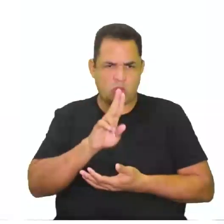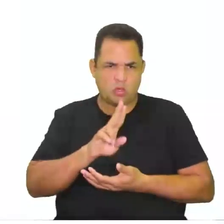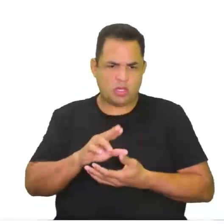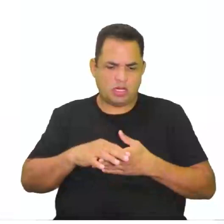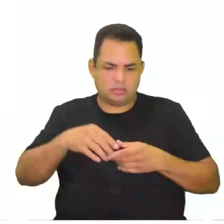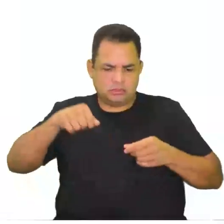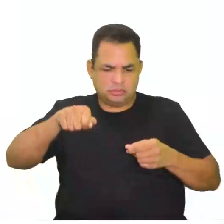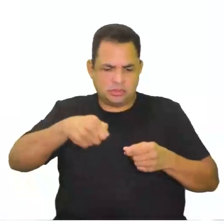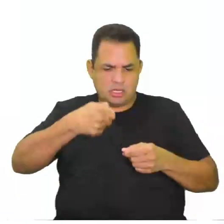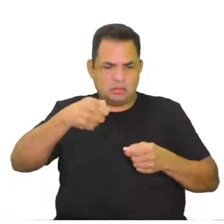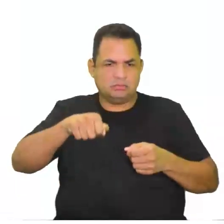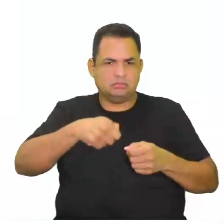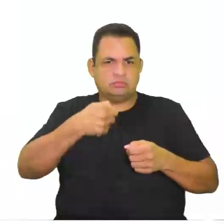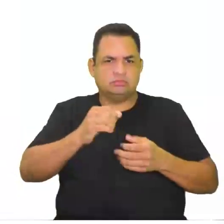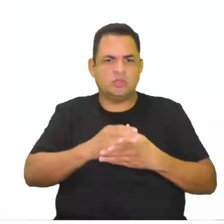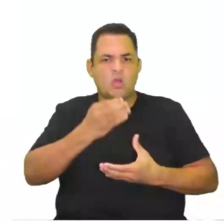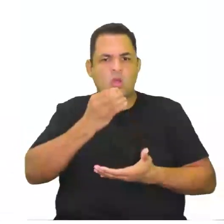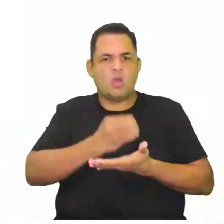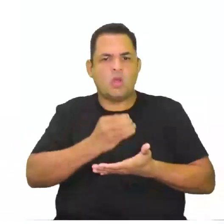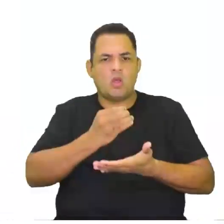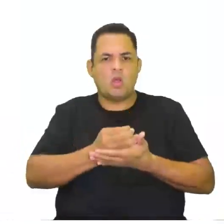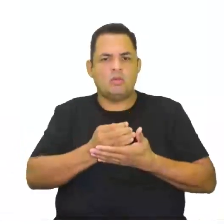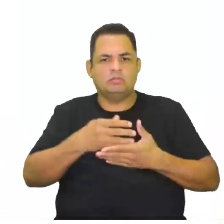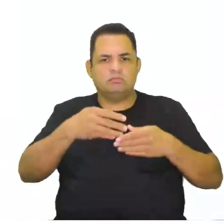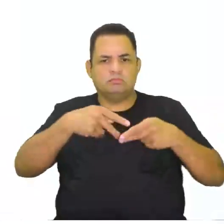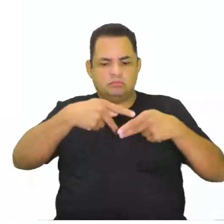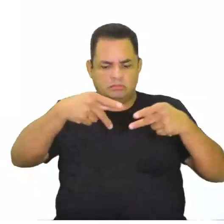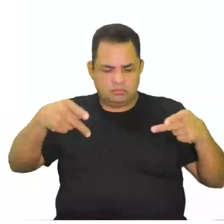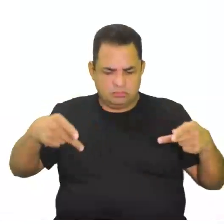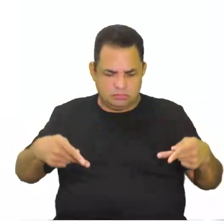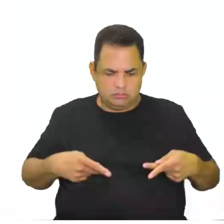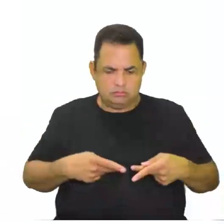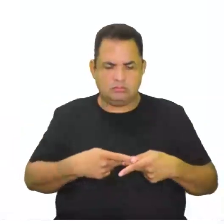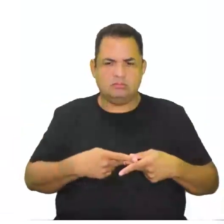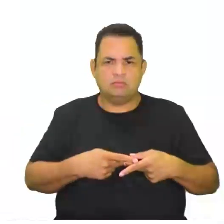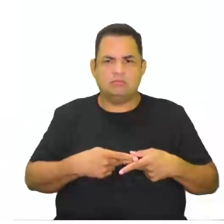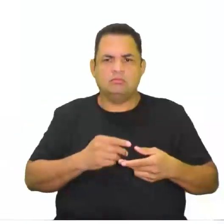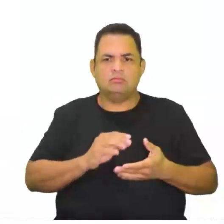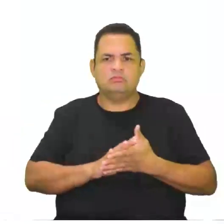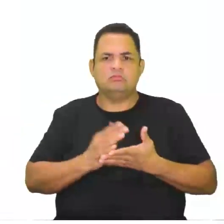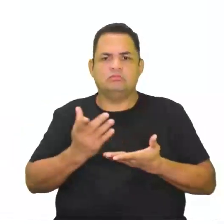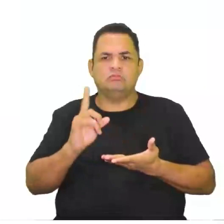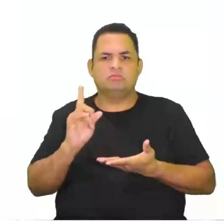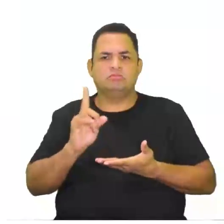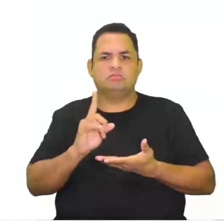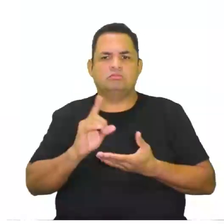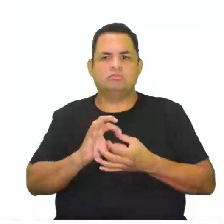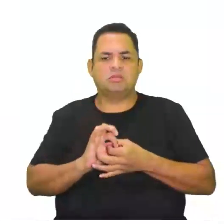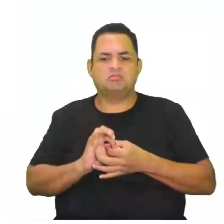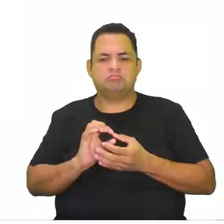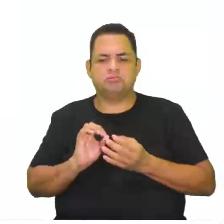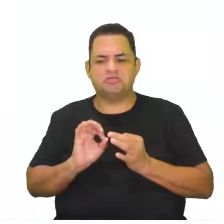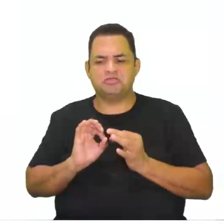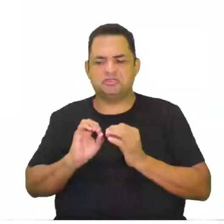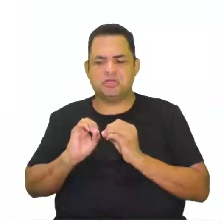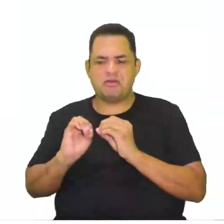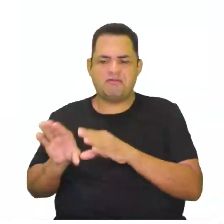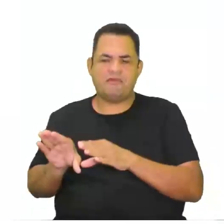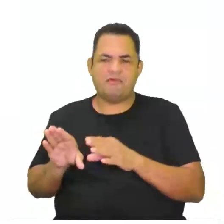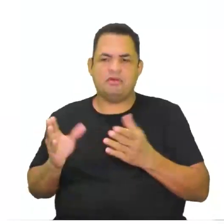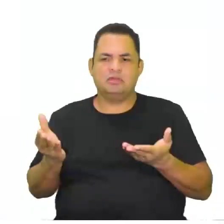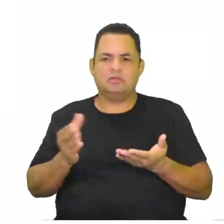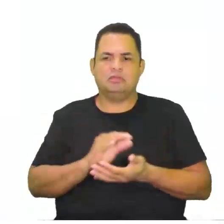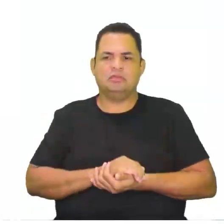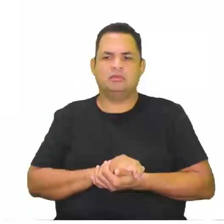Utilizar talheres, copos e pratos não descartáveis.